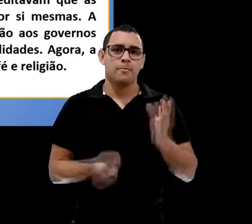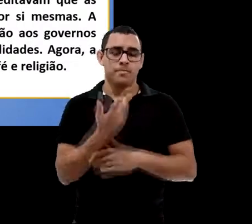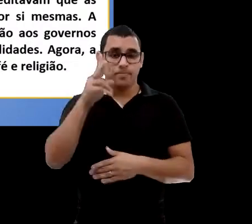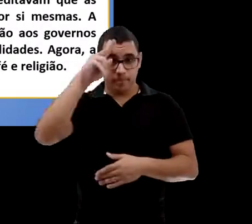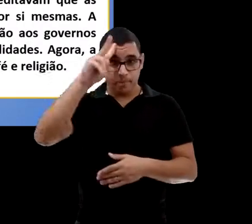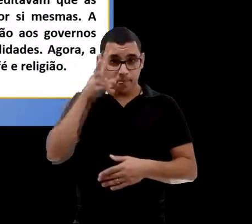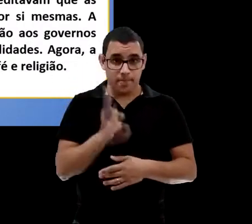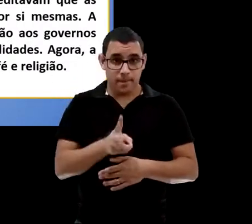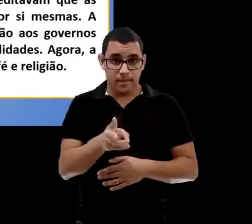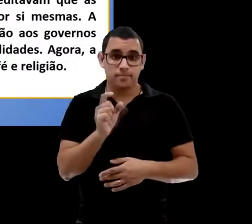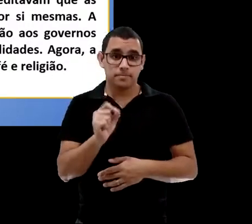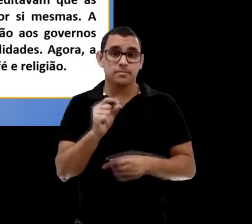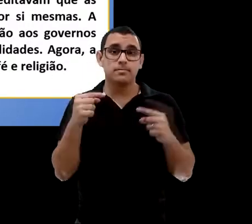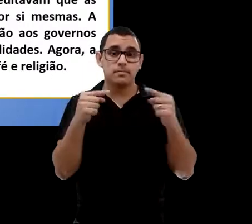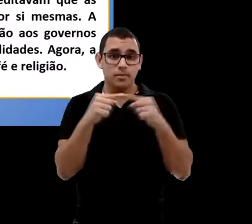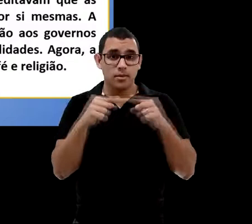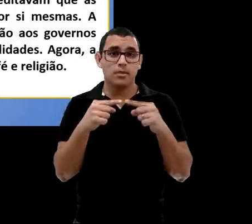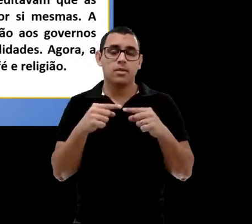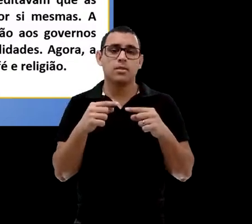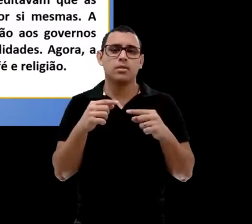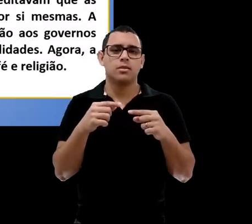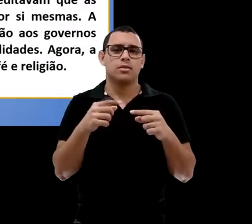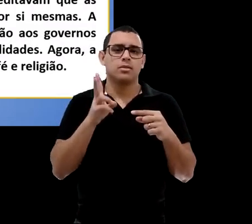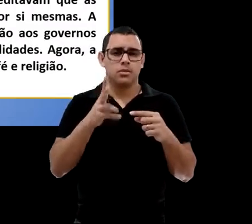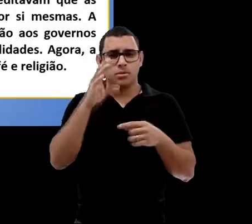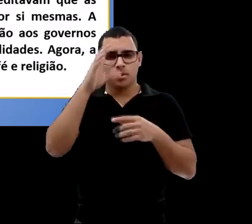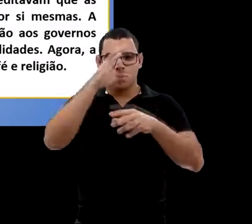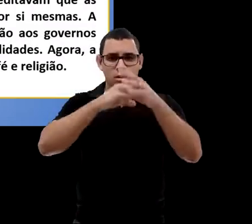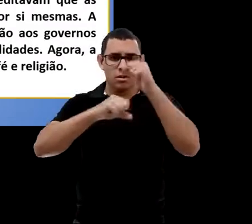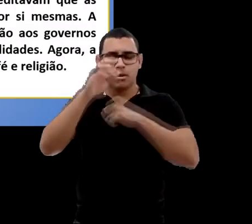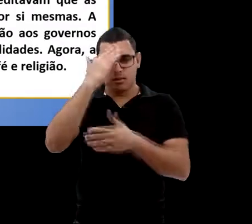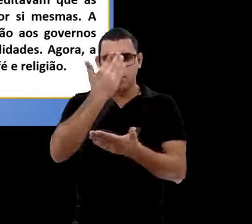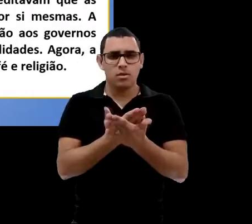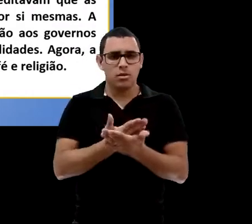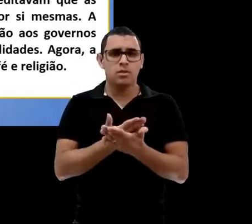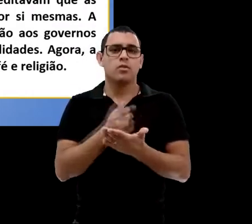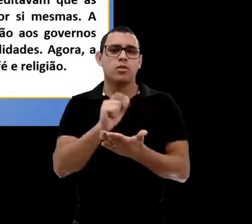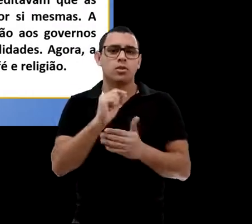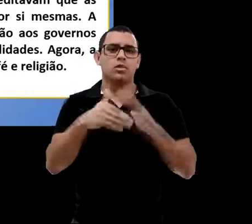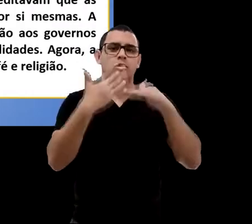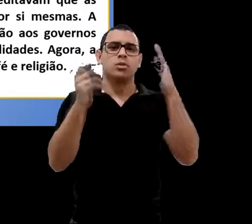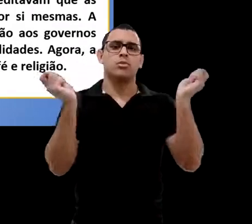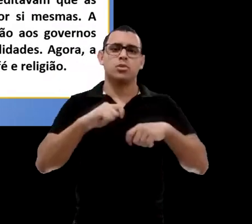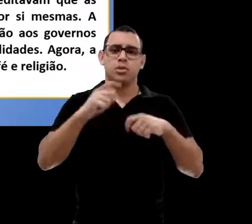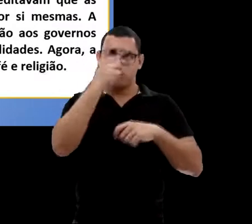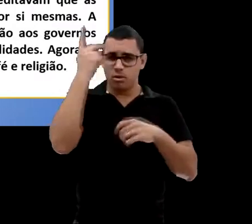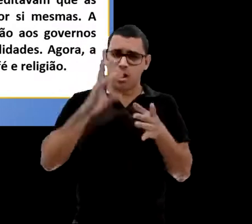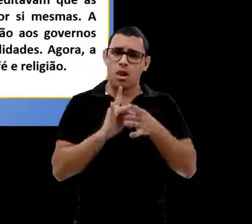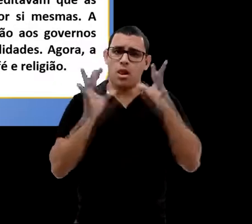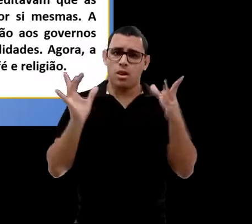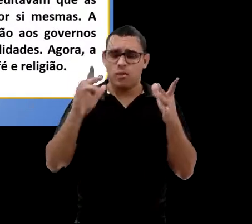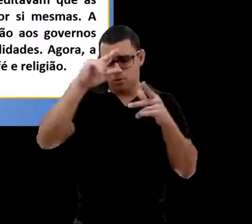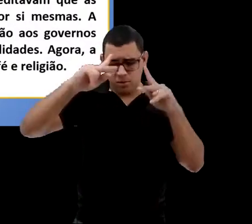progresso. Né? Lembrem sempre que eles eram muito favoráveis, eles eram muito otimistas, acreditavam no progresso realmente. Acreditava que as pessoas eram